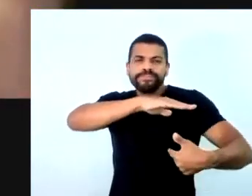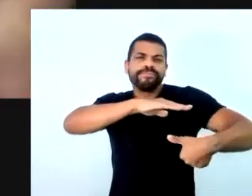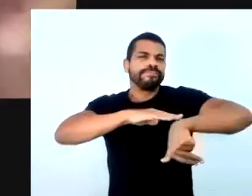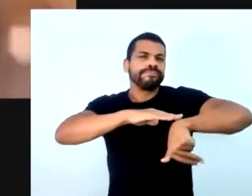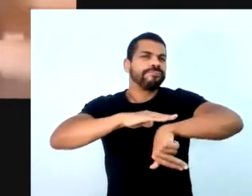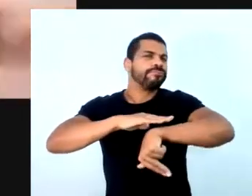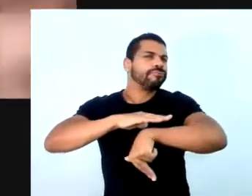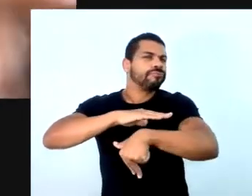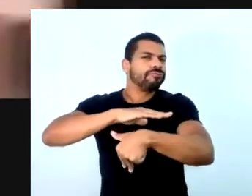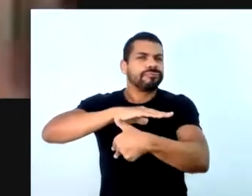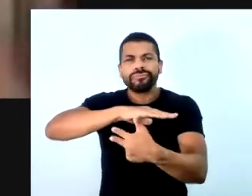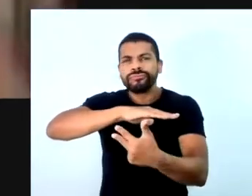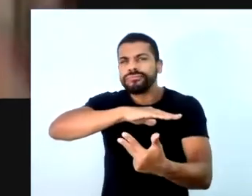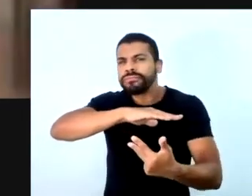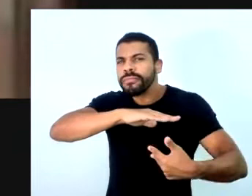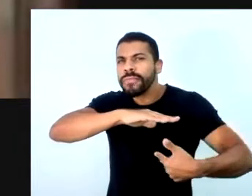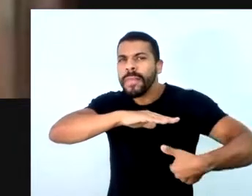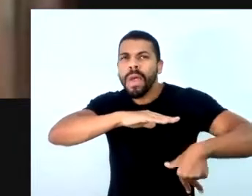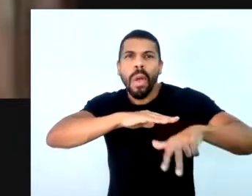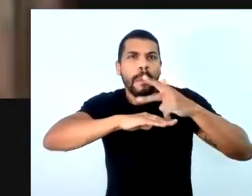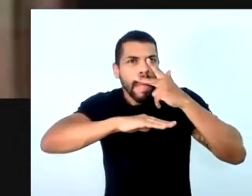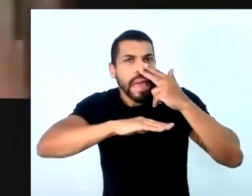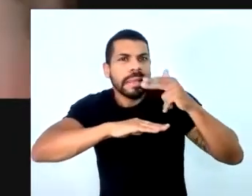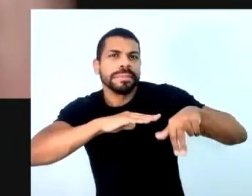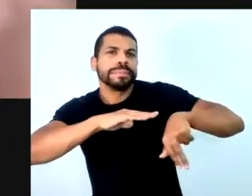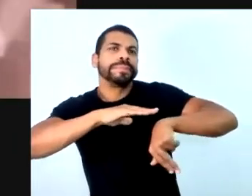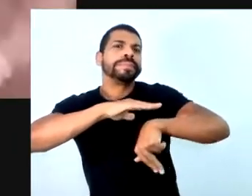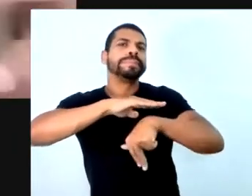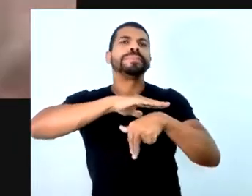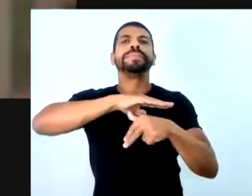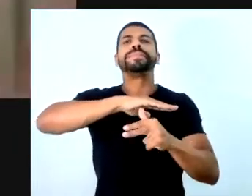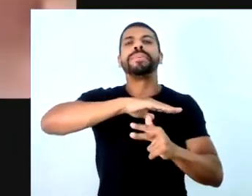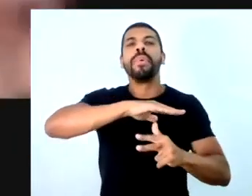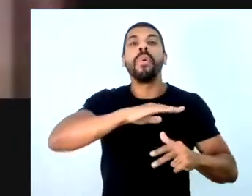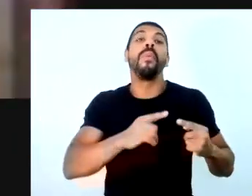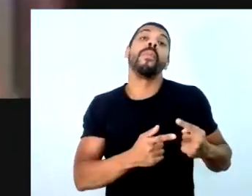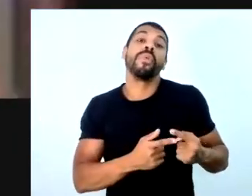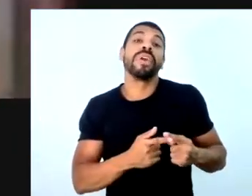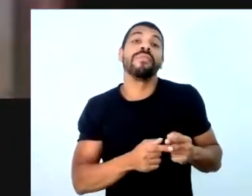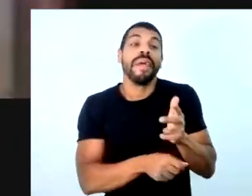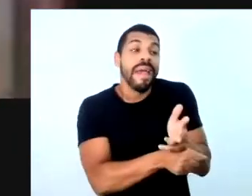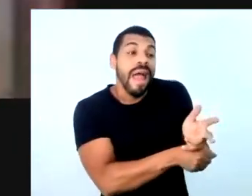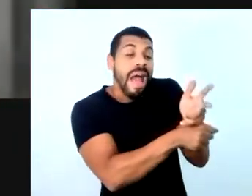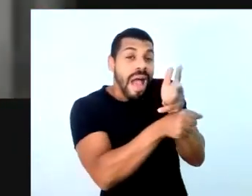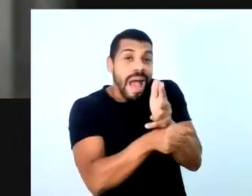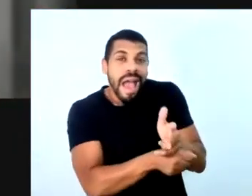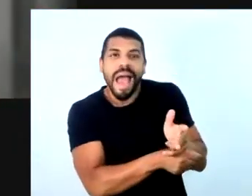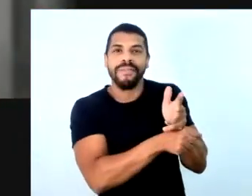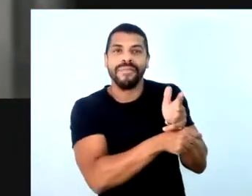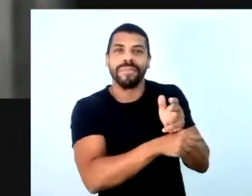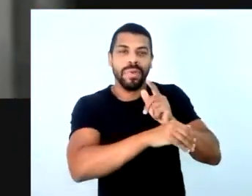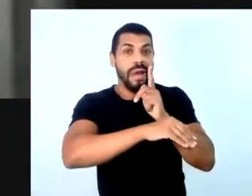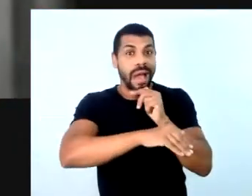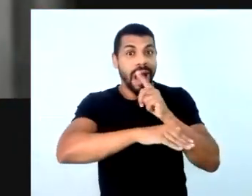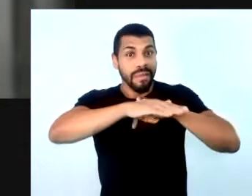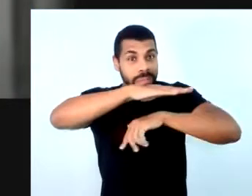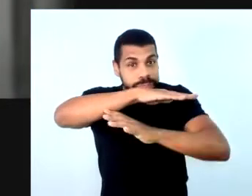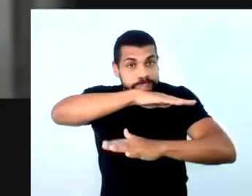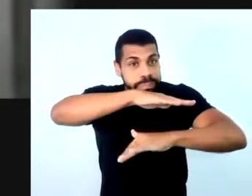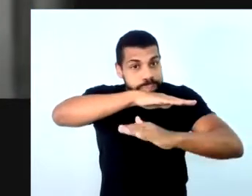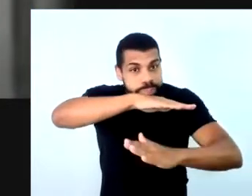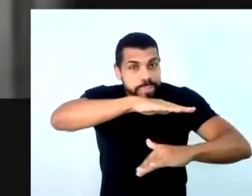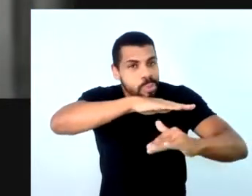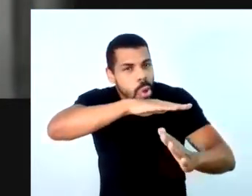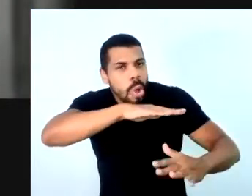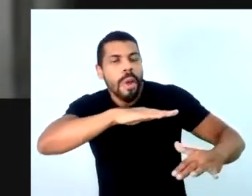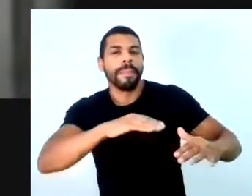esse movimento, têm uma maleabilidade, né? Eles estão realmente flutuando, porque eles foram filmados embaixo d'água. Depois